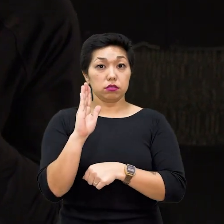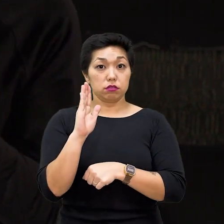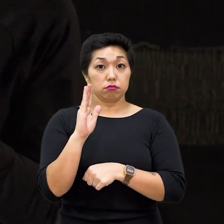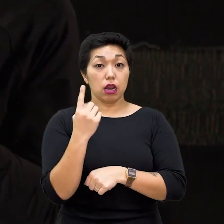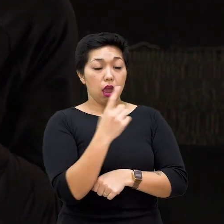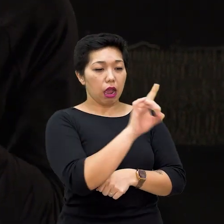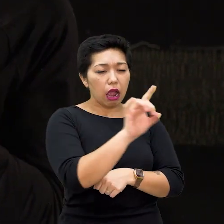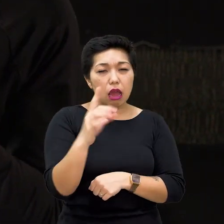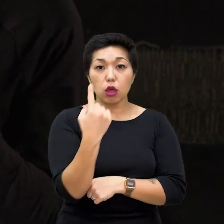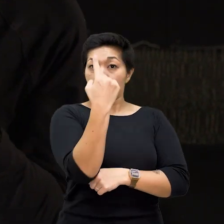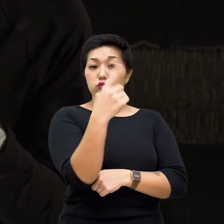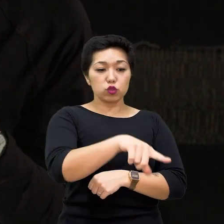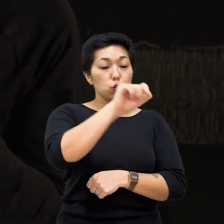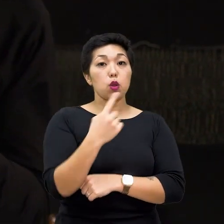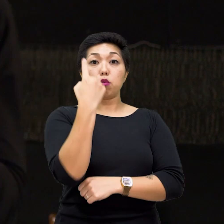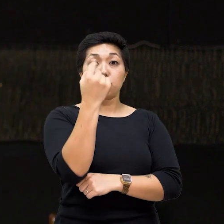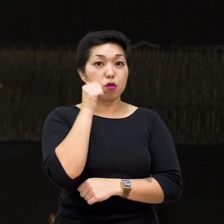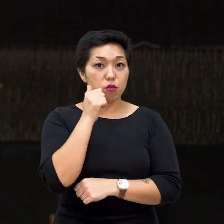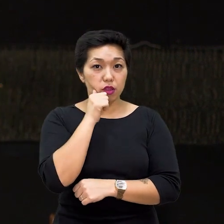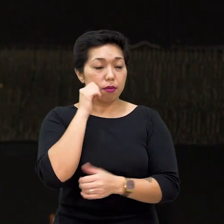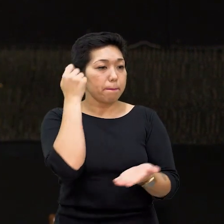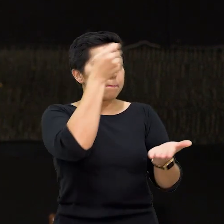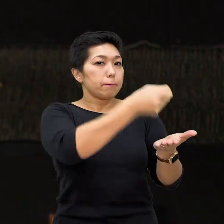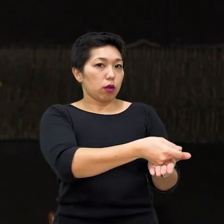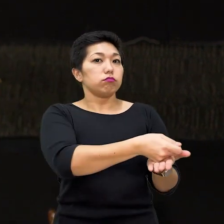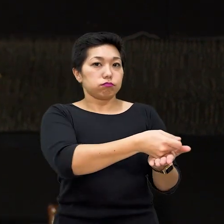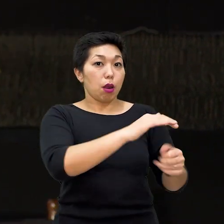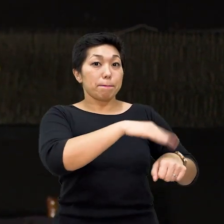10 por mês, para que essa possa comprar um